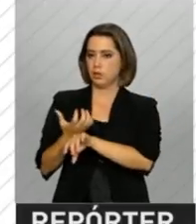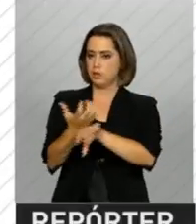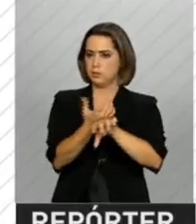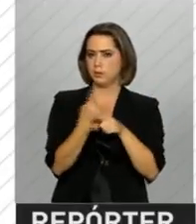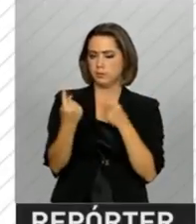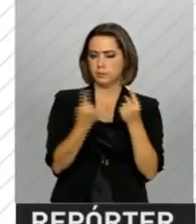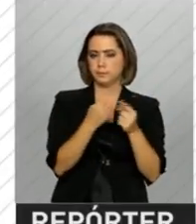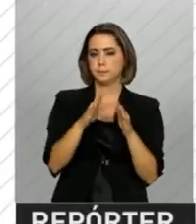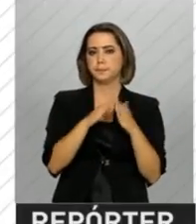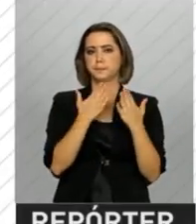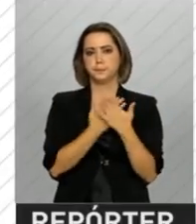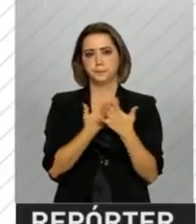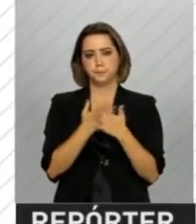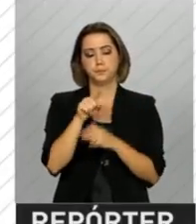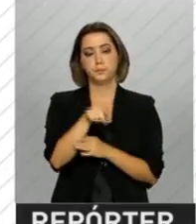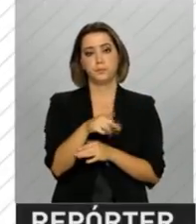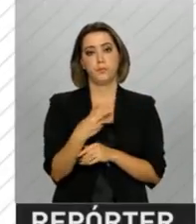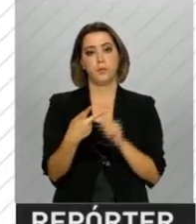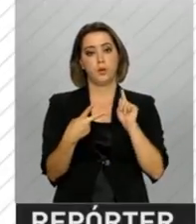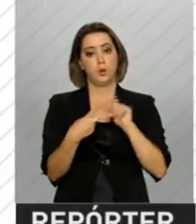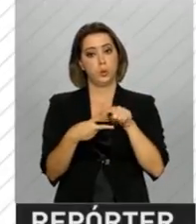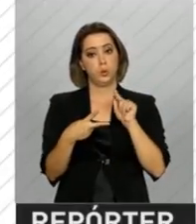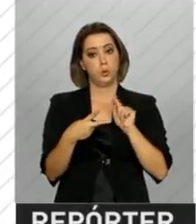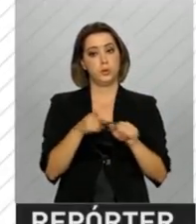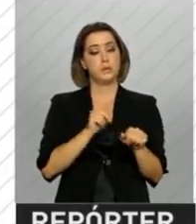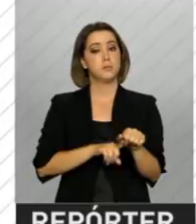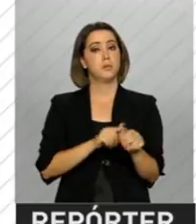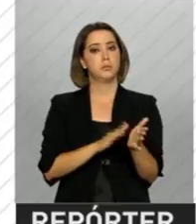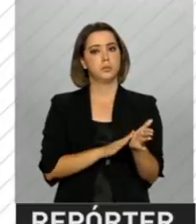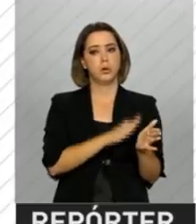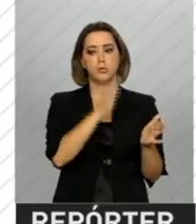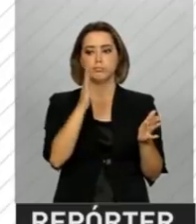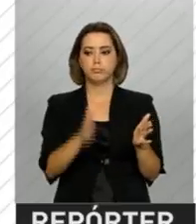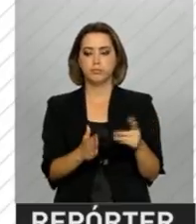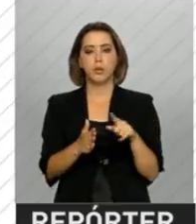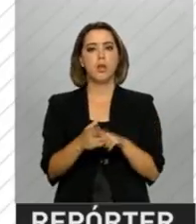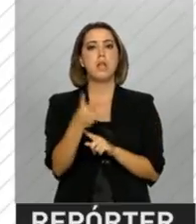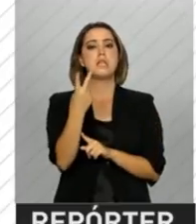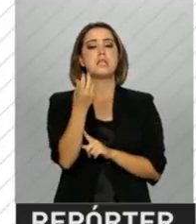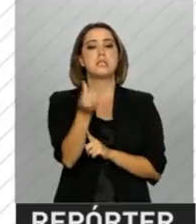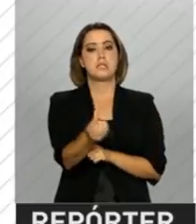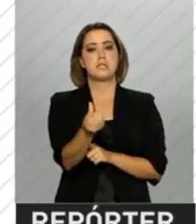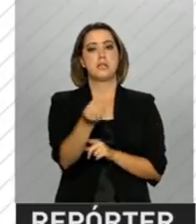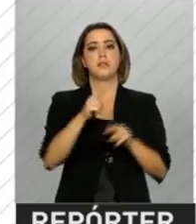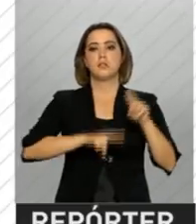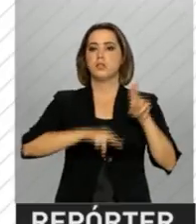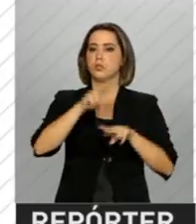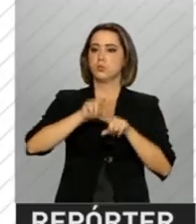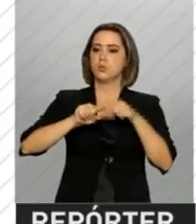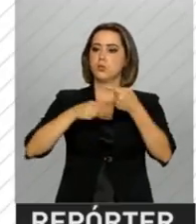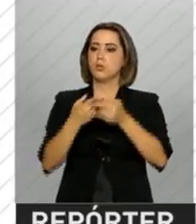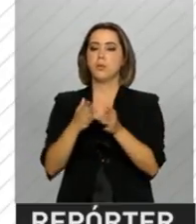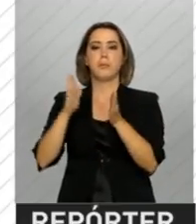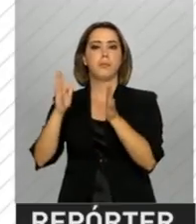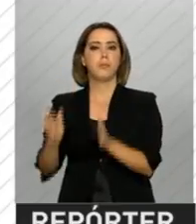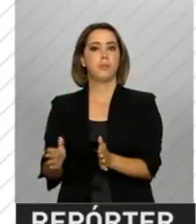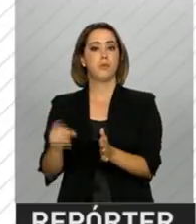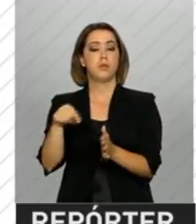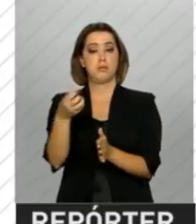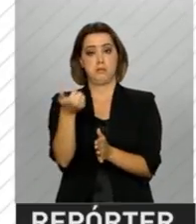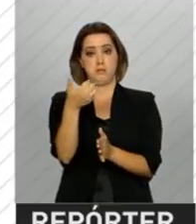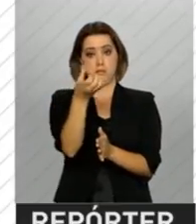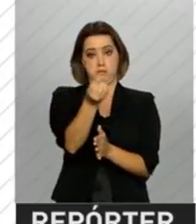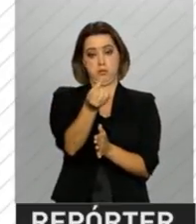duas fases de competição. A primeira etapa será realizada em 6 de junho e a segunda em 16 de